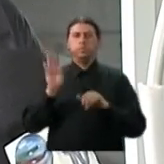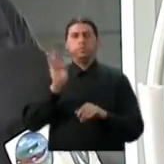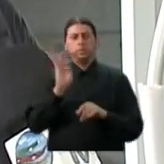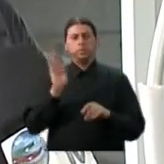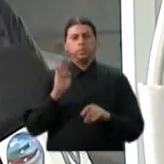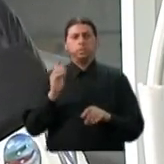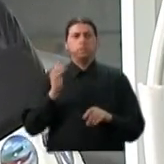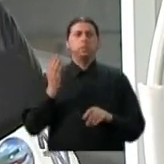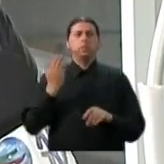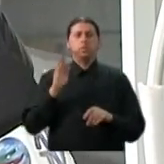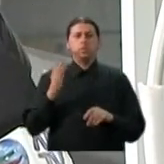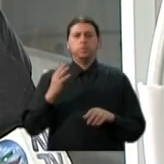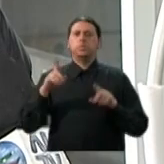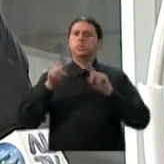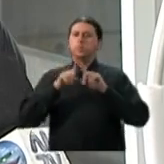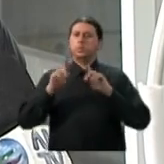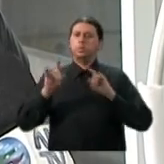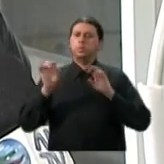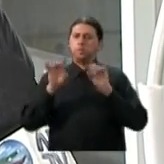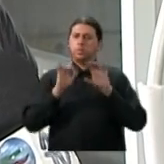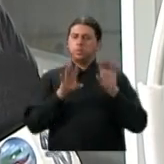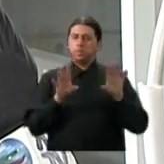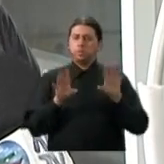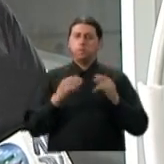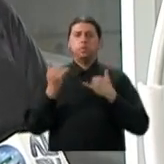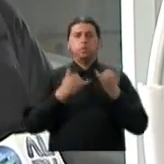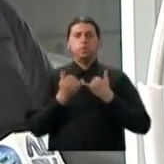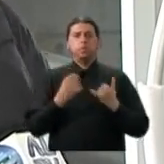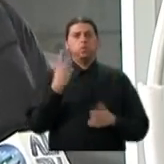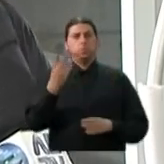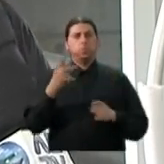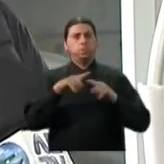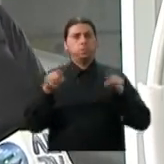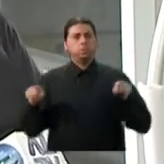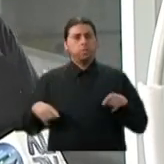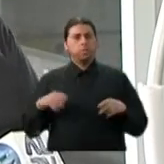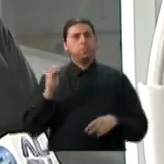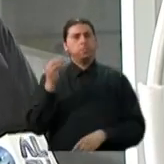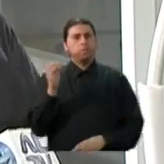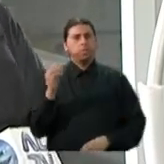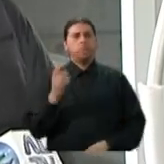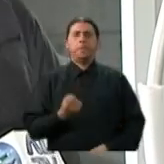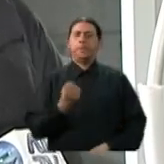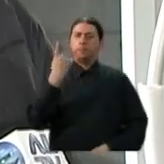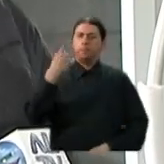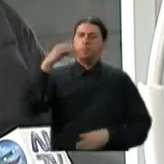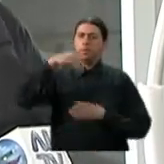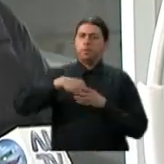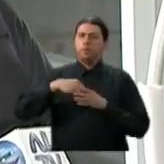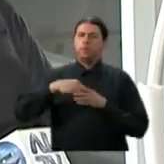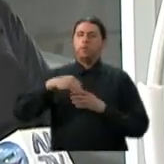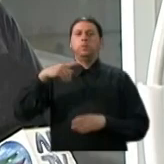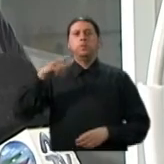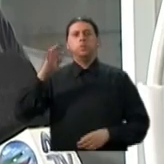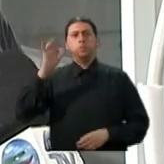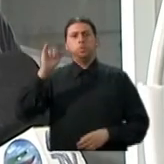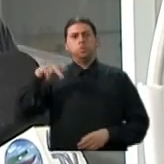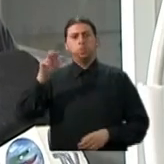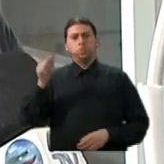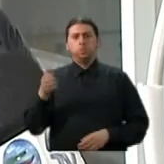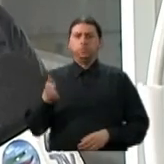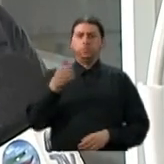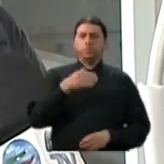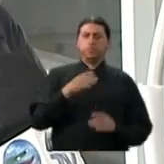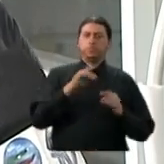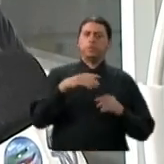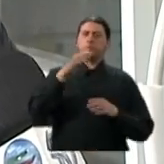especial, que aqui no estado, na verdade, são duas salas que se localizam aqui em Porto Alegre, uma dentro do Sanatório Partenon e a outra